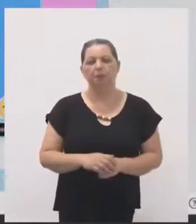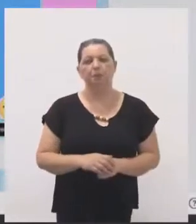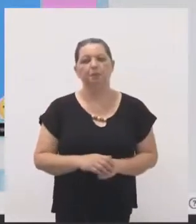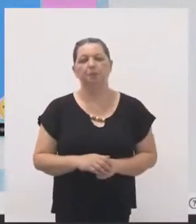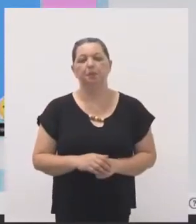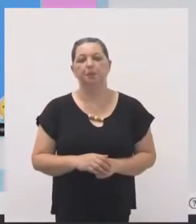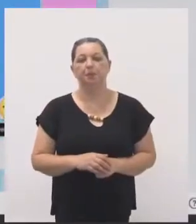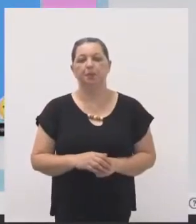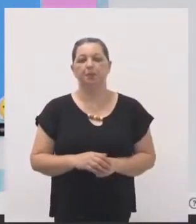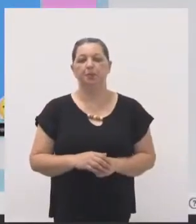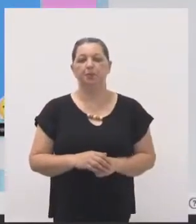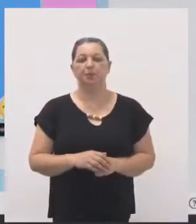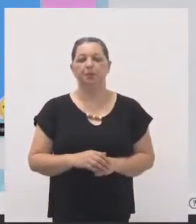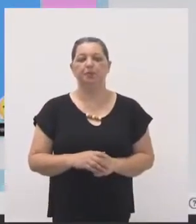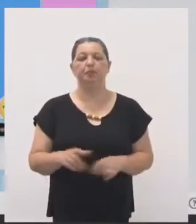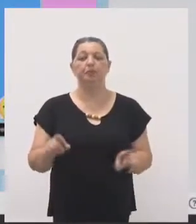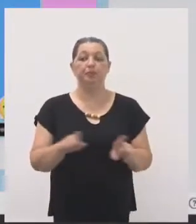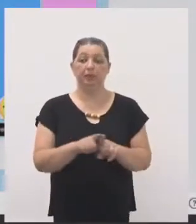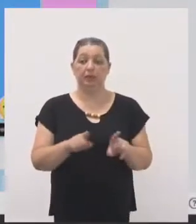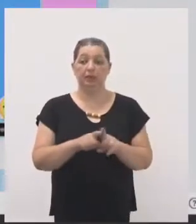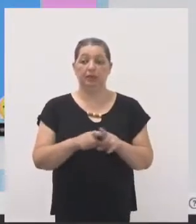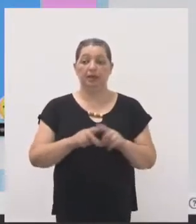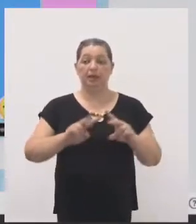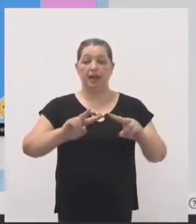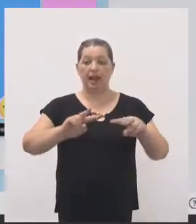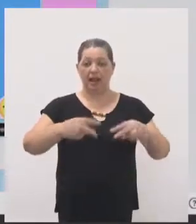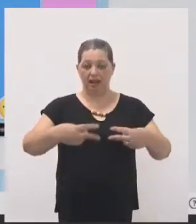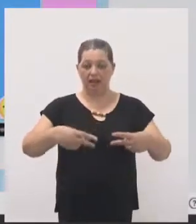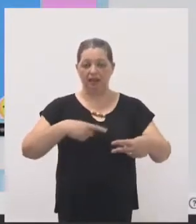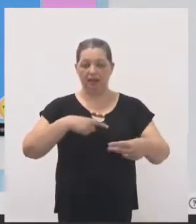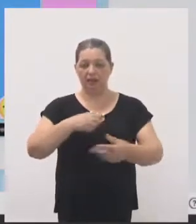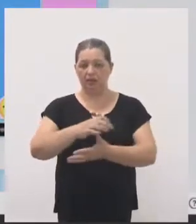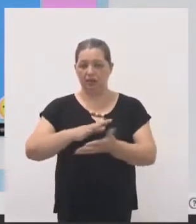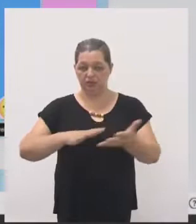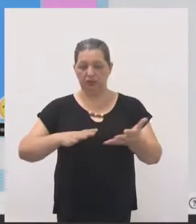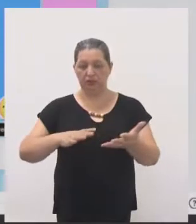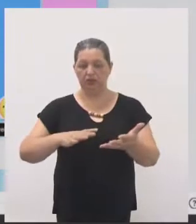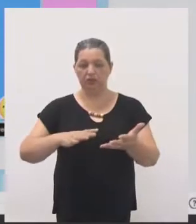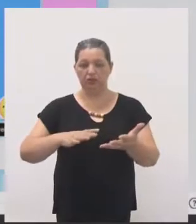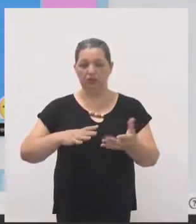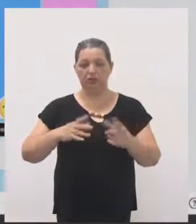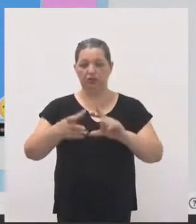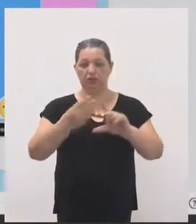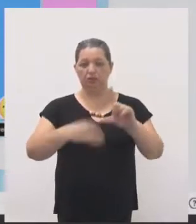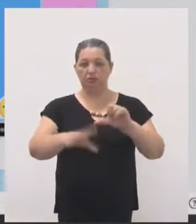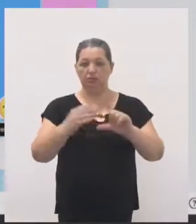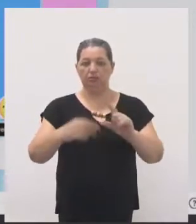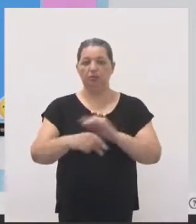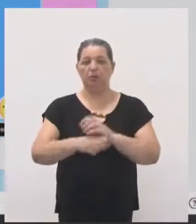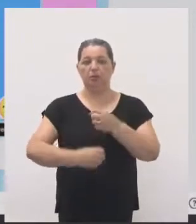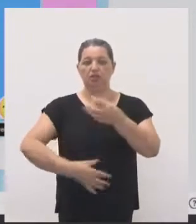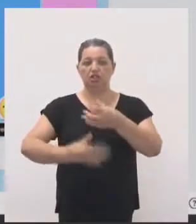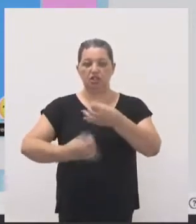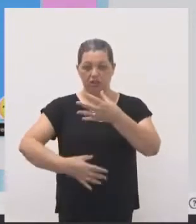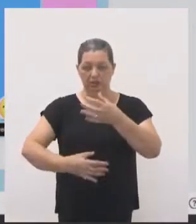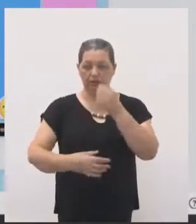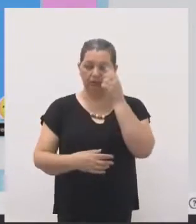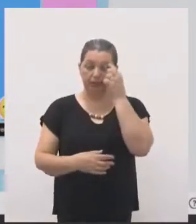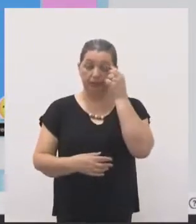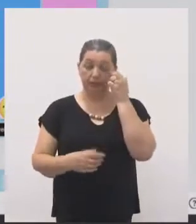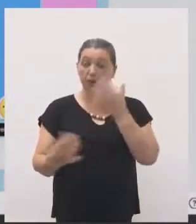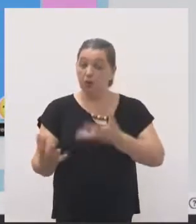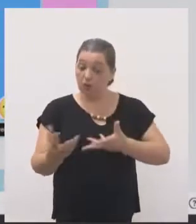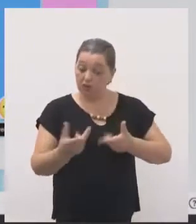tá? Inclusive, eu deixei o link dessa atividade, eu gostaria de compartilhar no chat e convidar